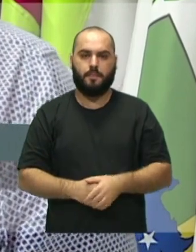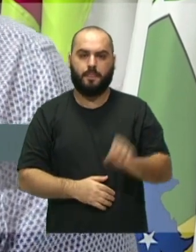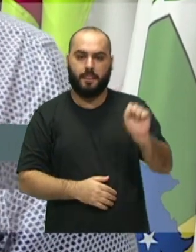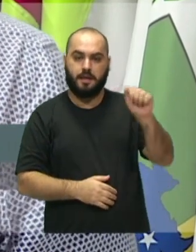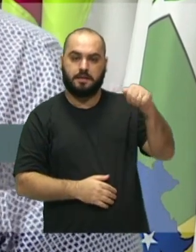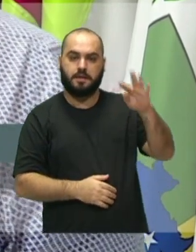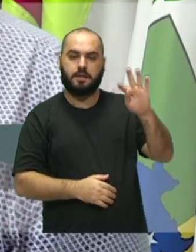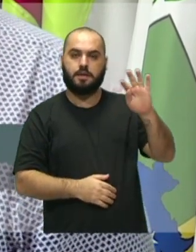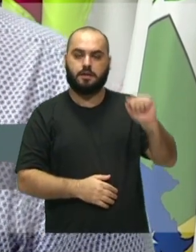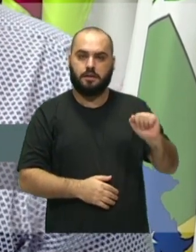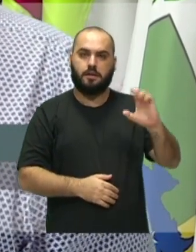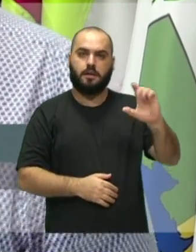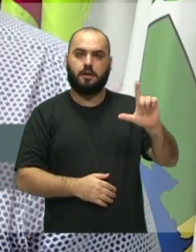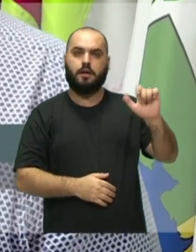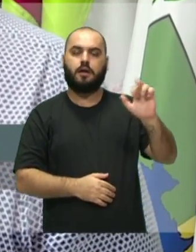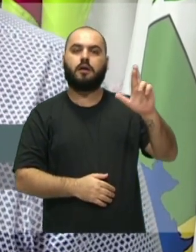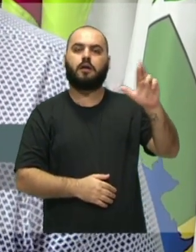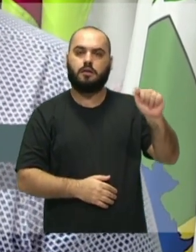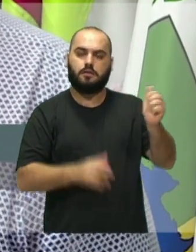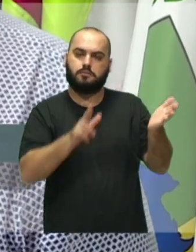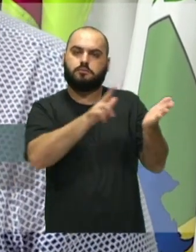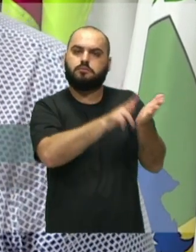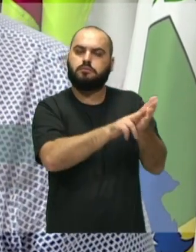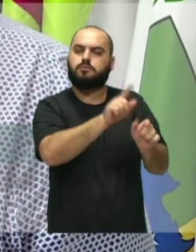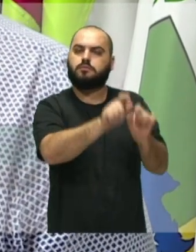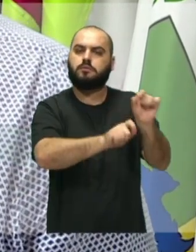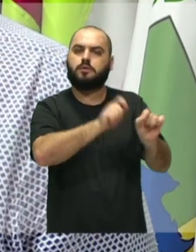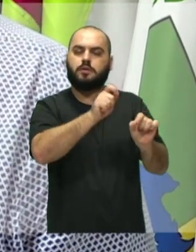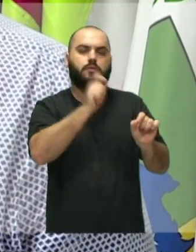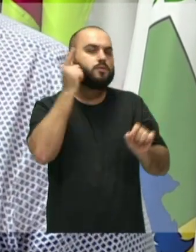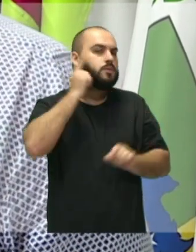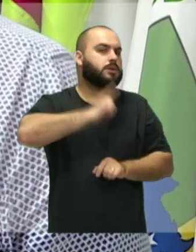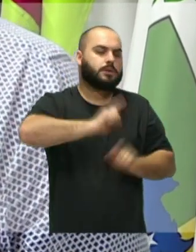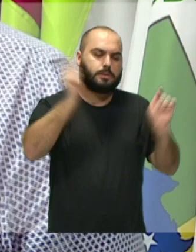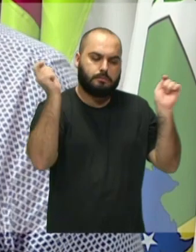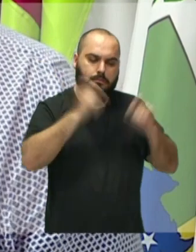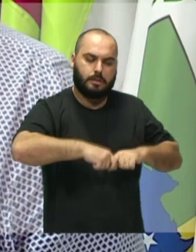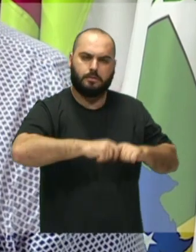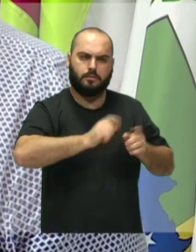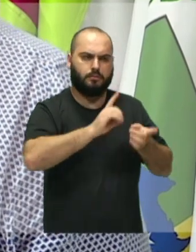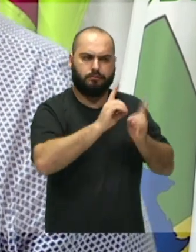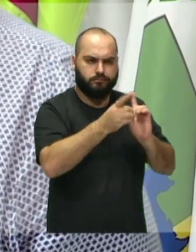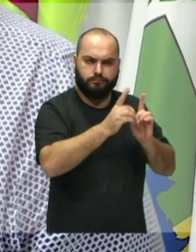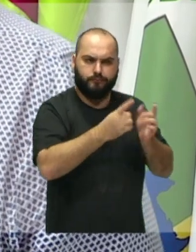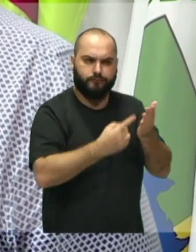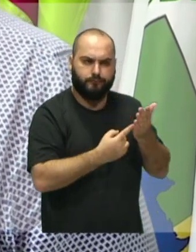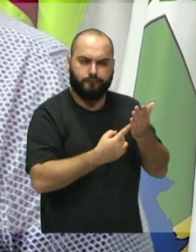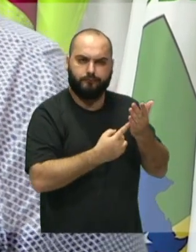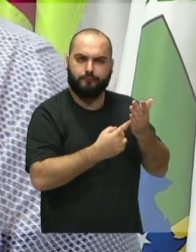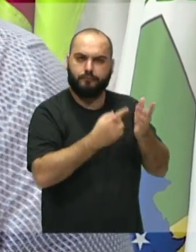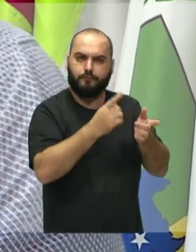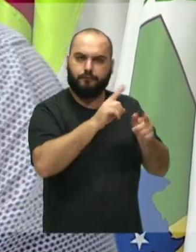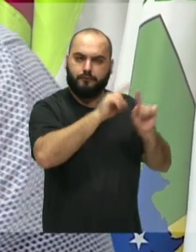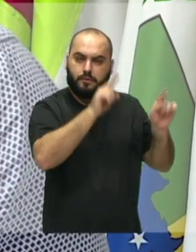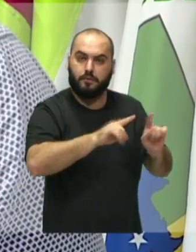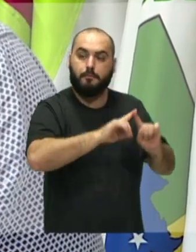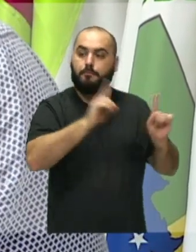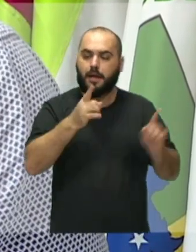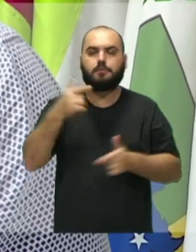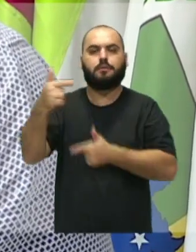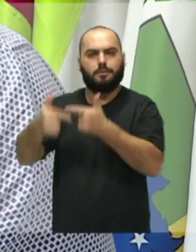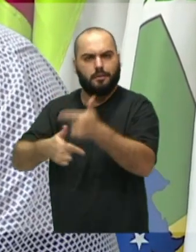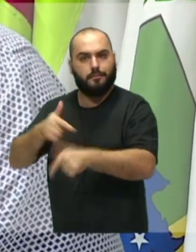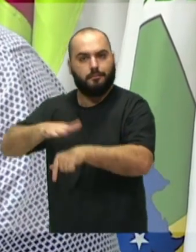Santa Clara sumiu era literalmente a ampliar a questão da capacidade não só técnica como de serviços né a gente sabe que a demanda